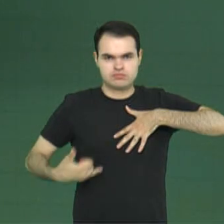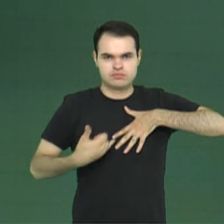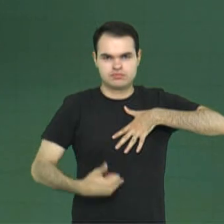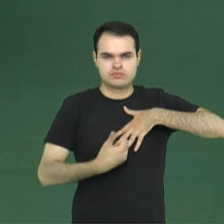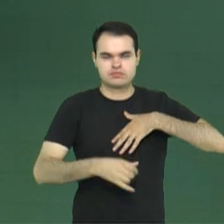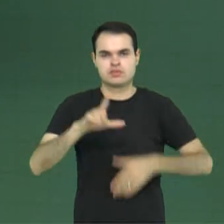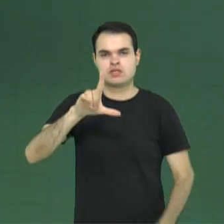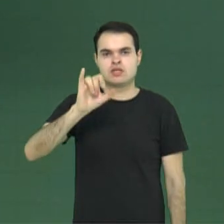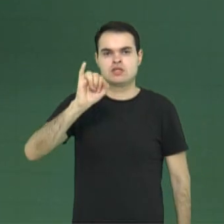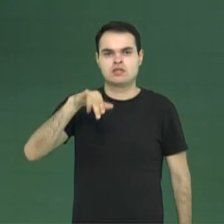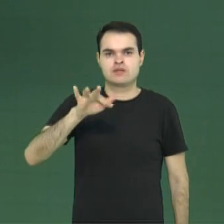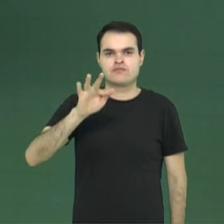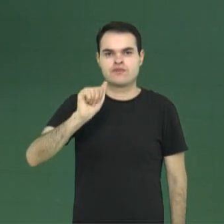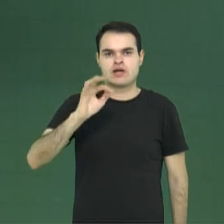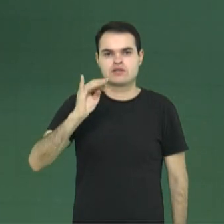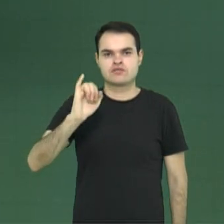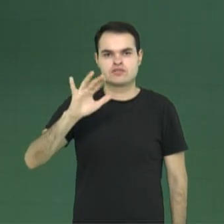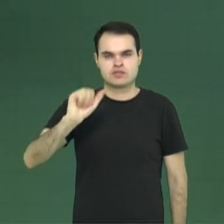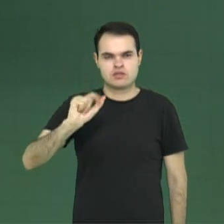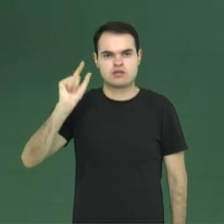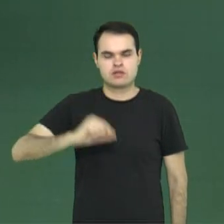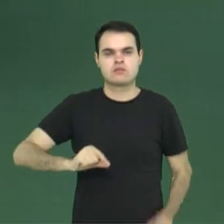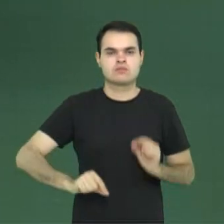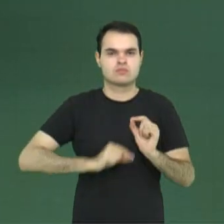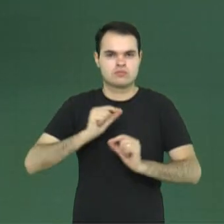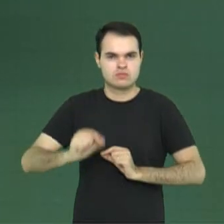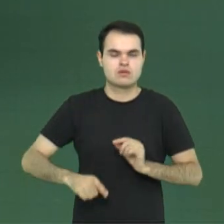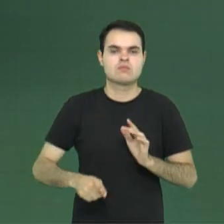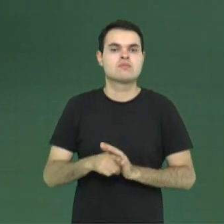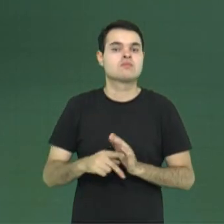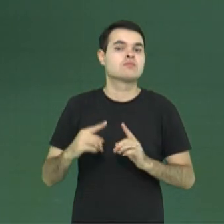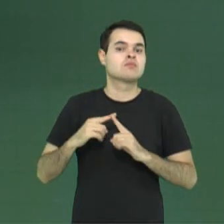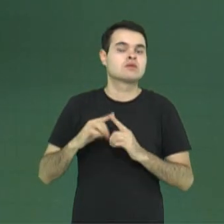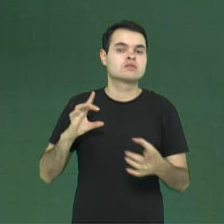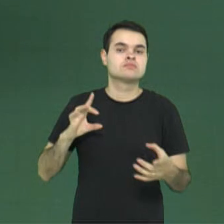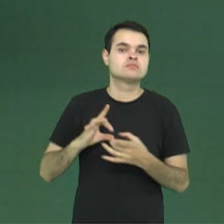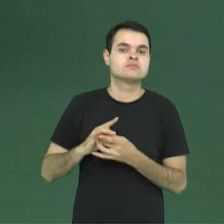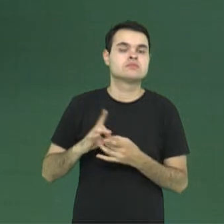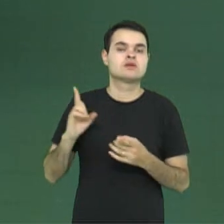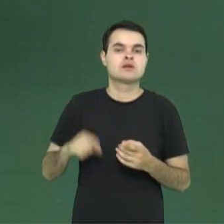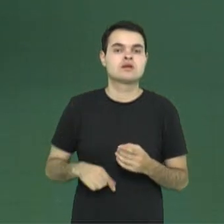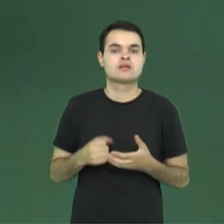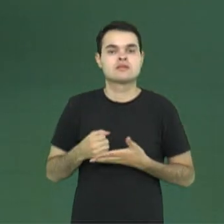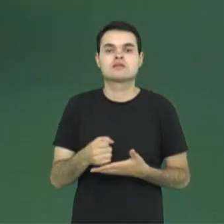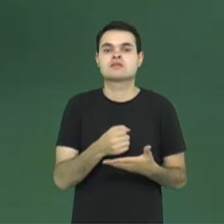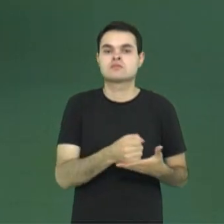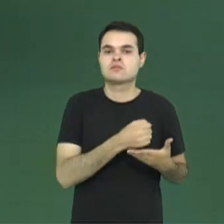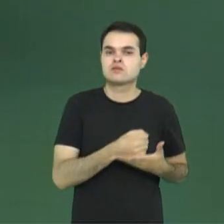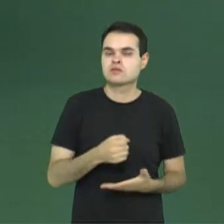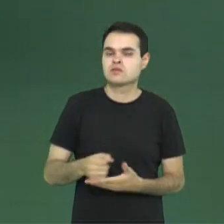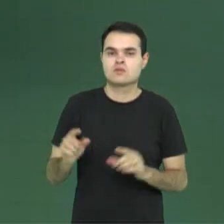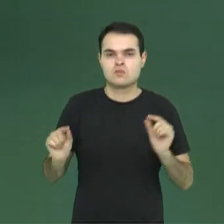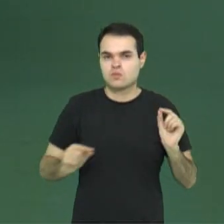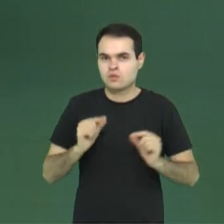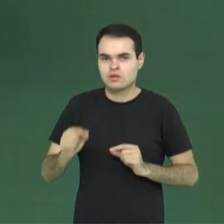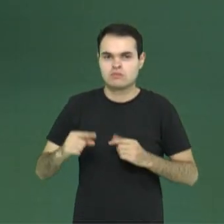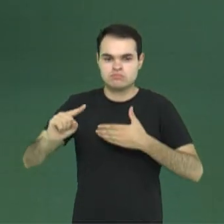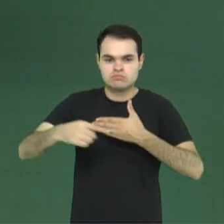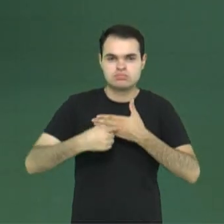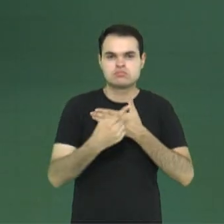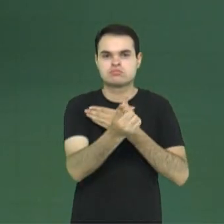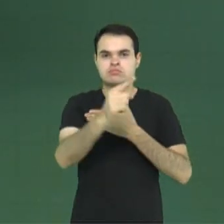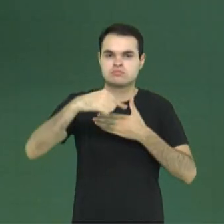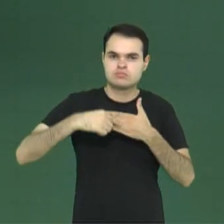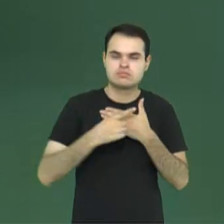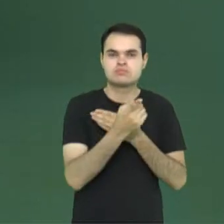bem importante quando a gente for trabalhar a questão de circulação, porque ela vai fazer transporte ali também de anticorpos e toda a